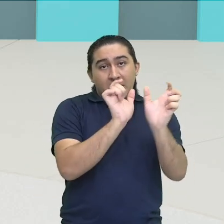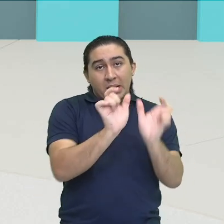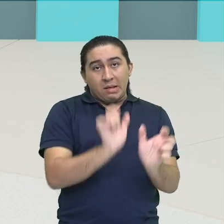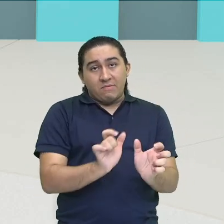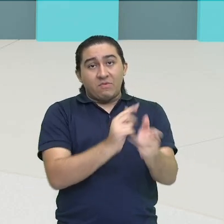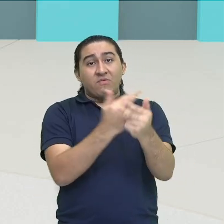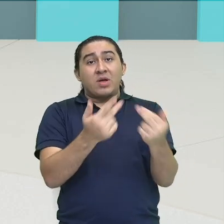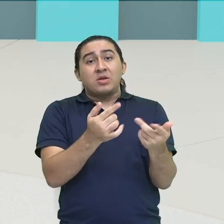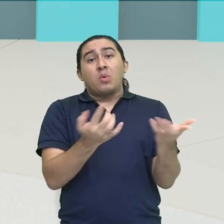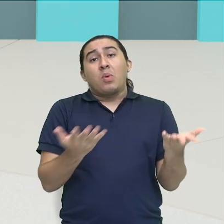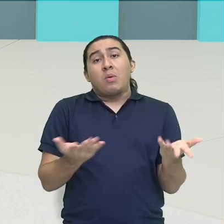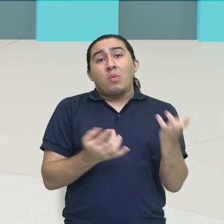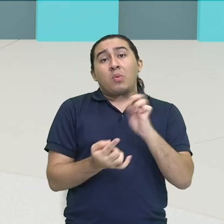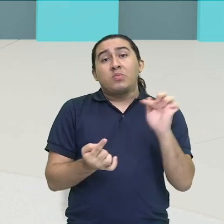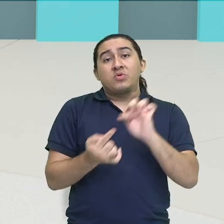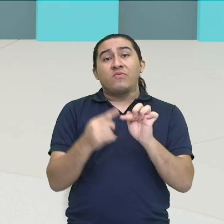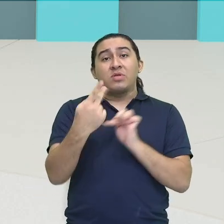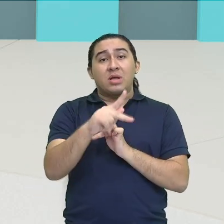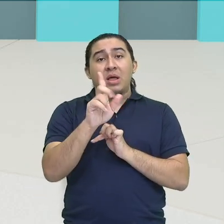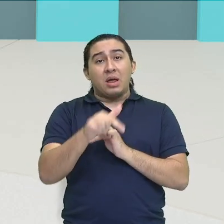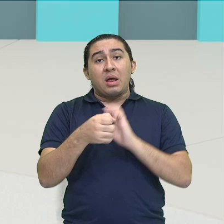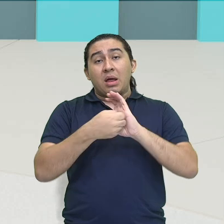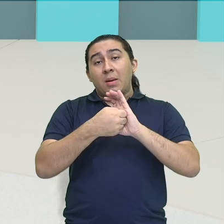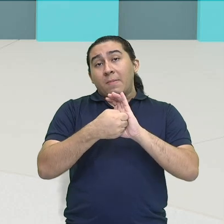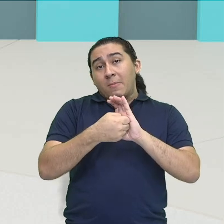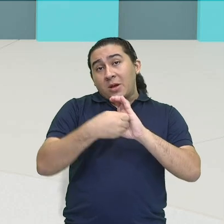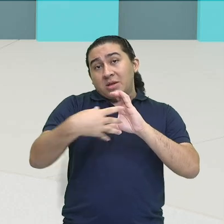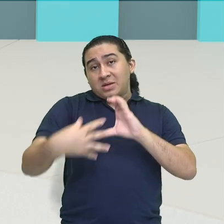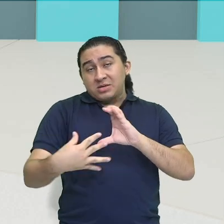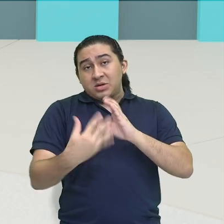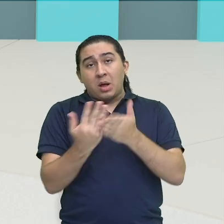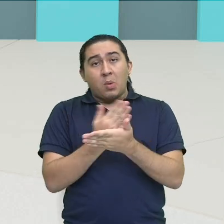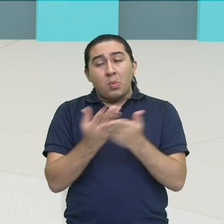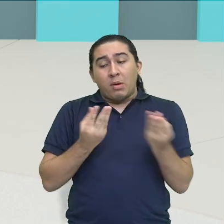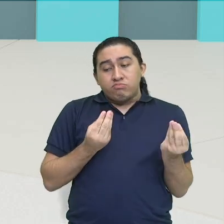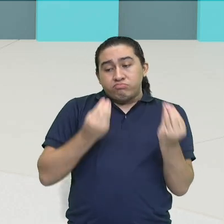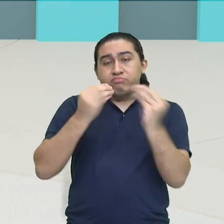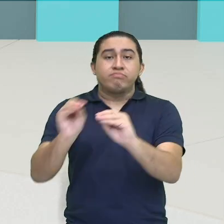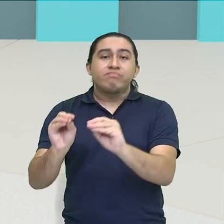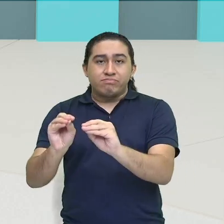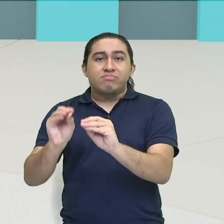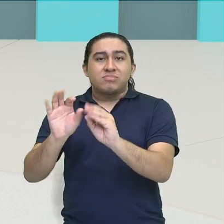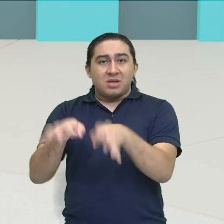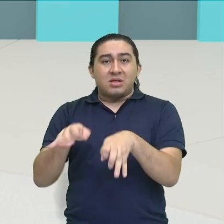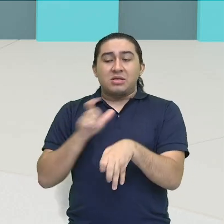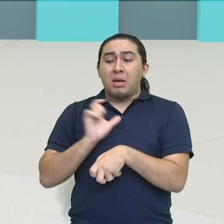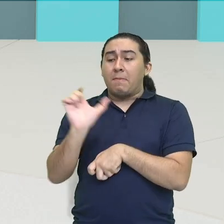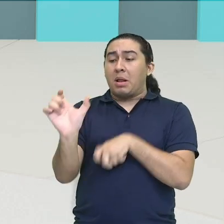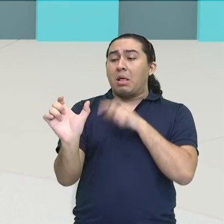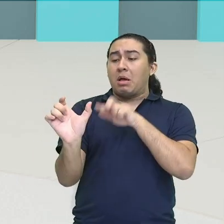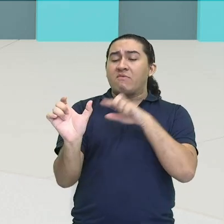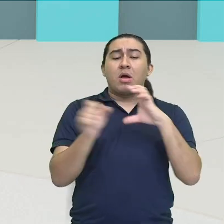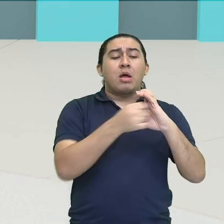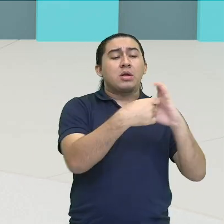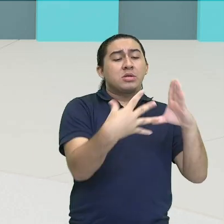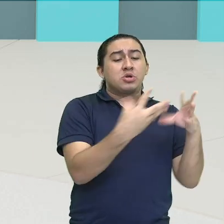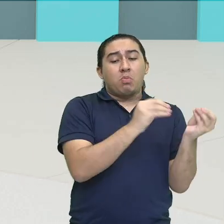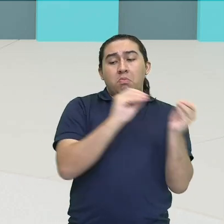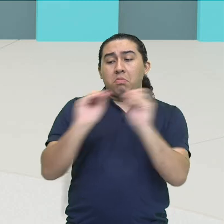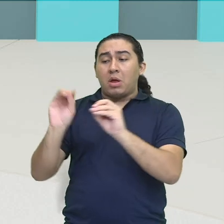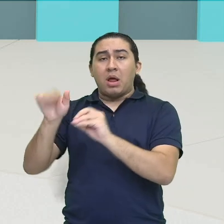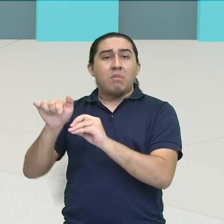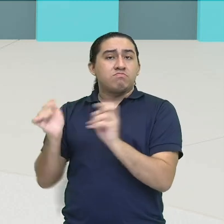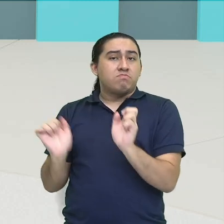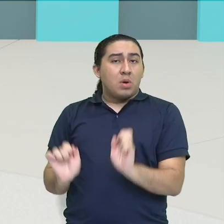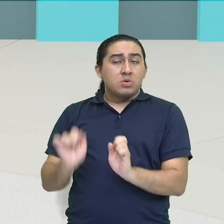como objetivo, né, caracterizar, né? Ou seja, dar características às